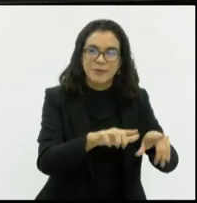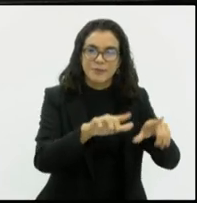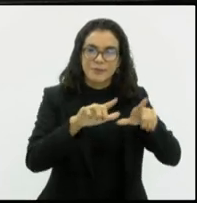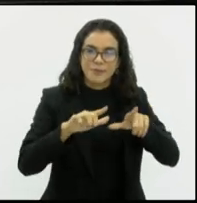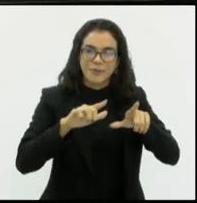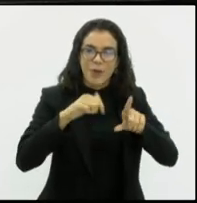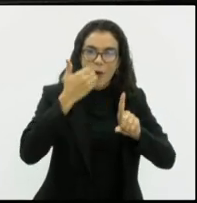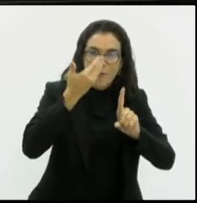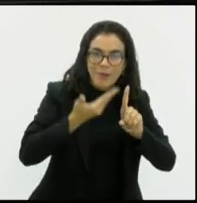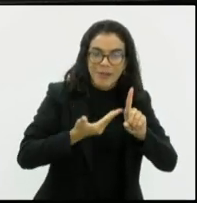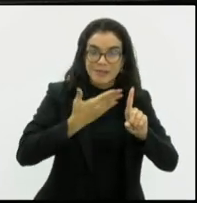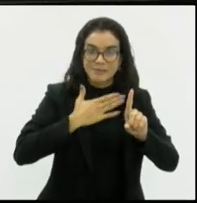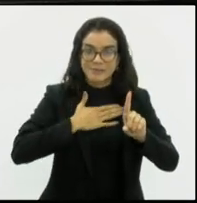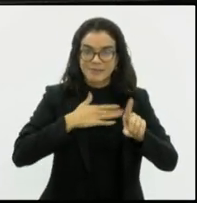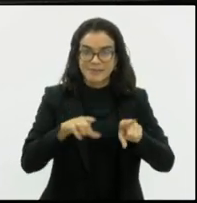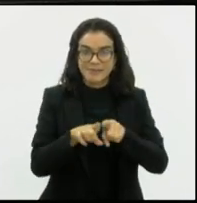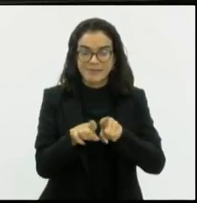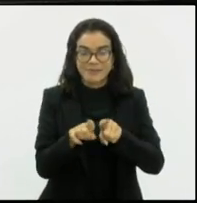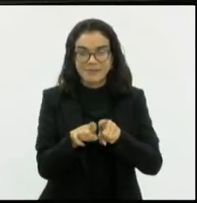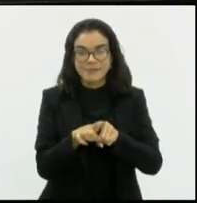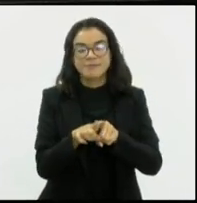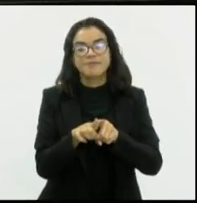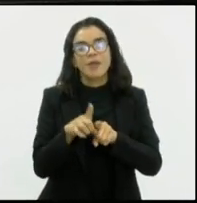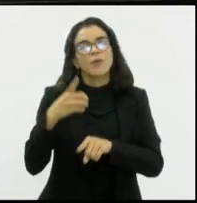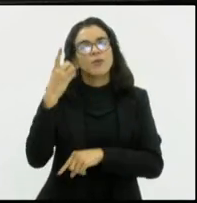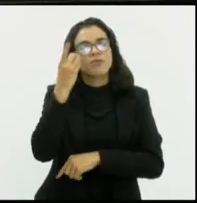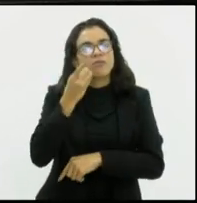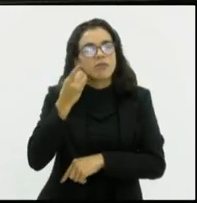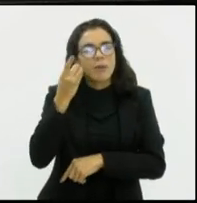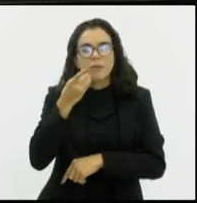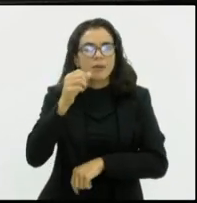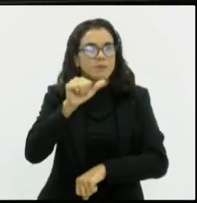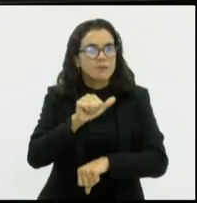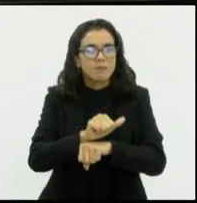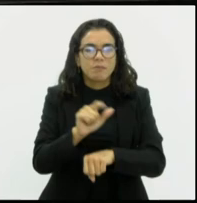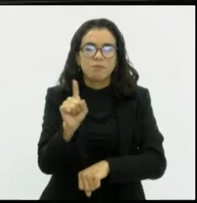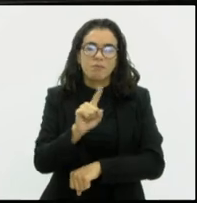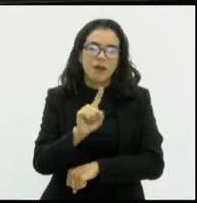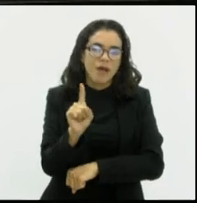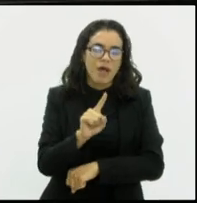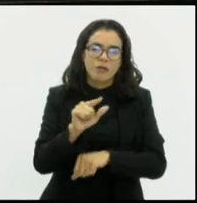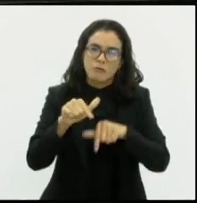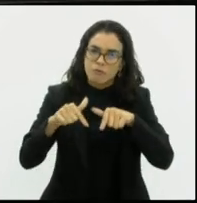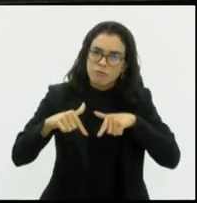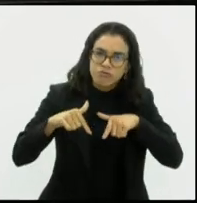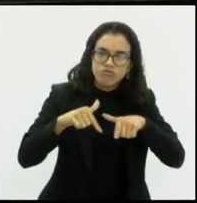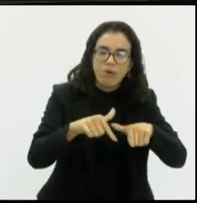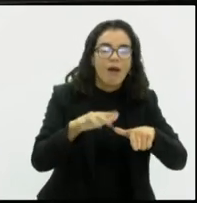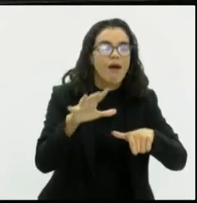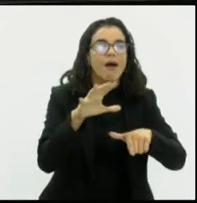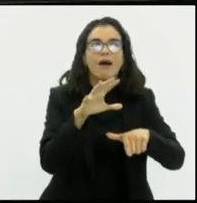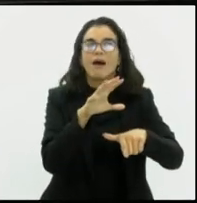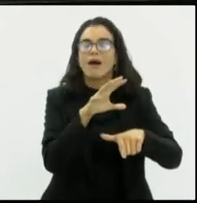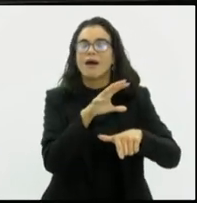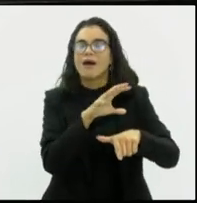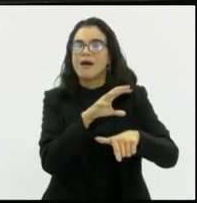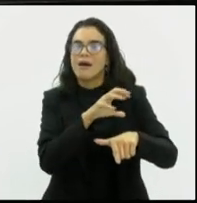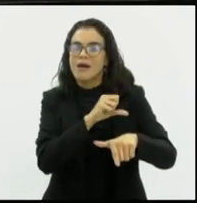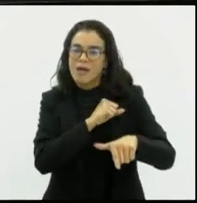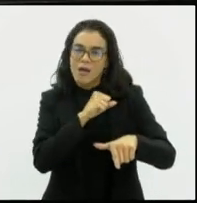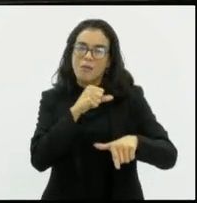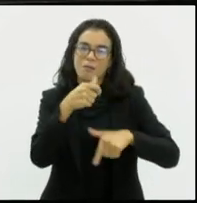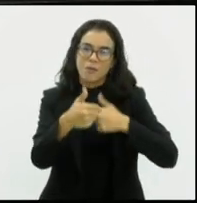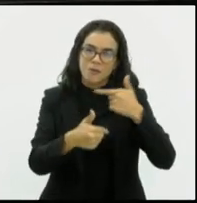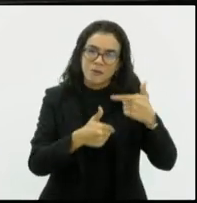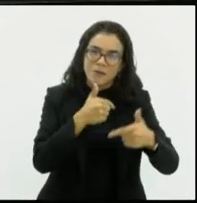mais figuras que eu conheço, é um deputado que não para, é um deputado extremamente atuante, apaixonado, apaixonado pelo que